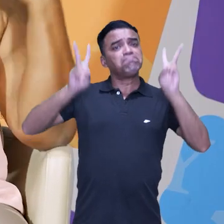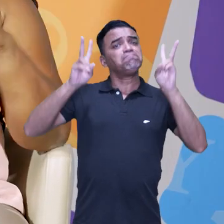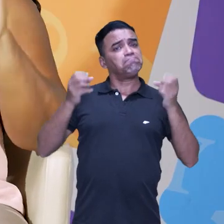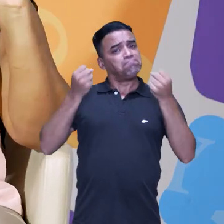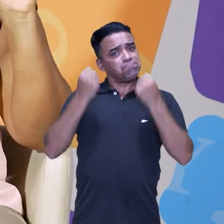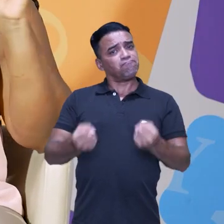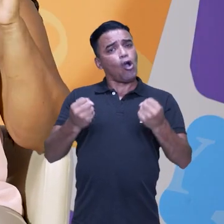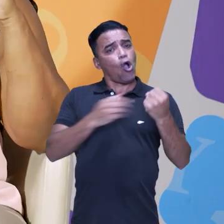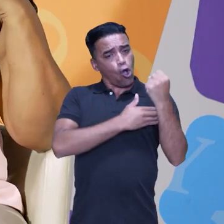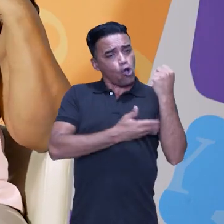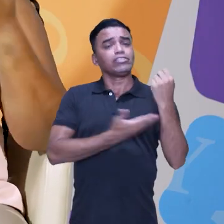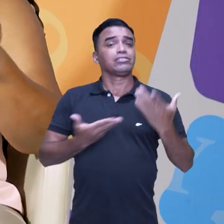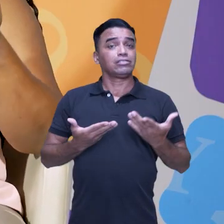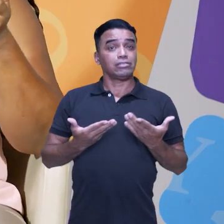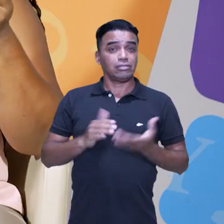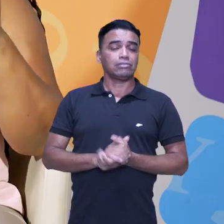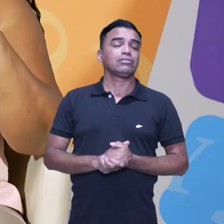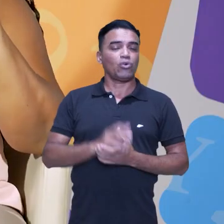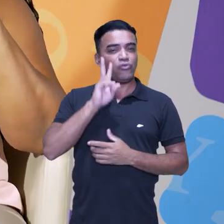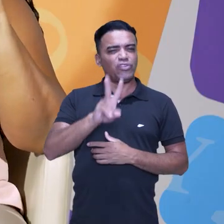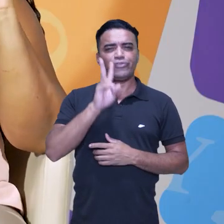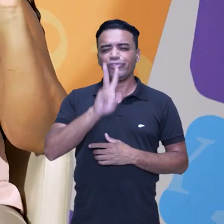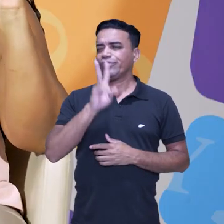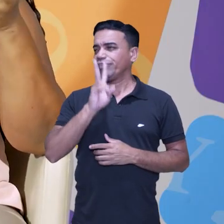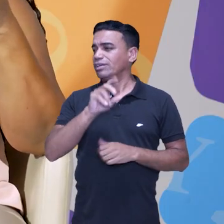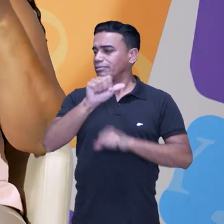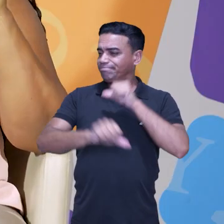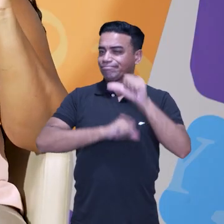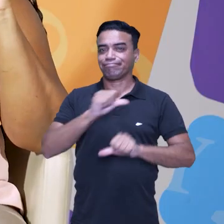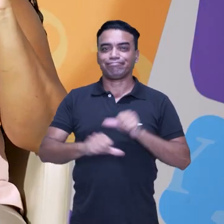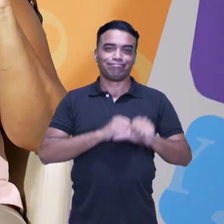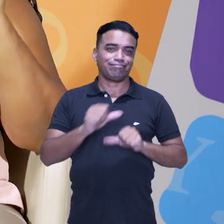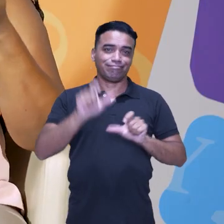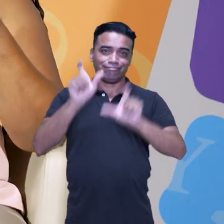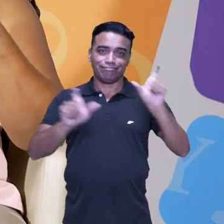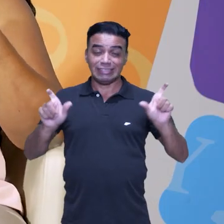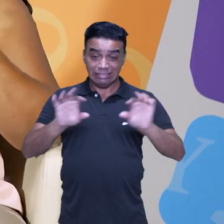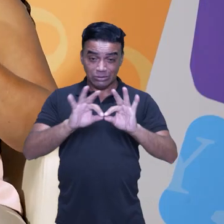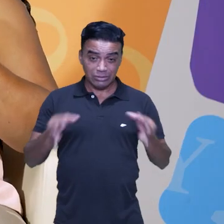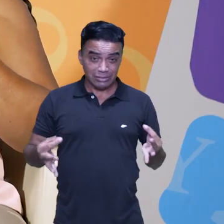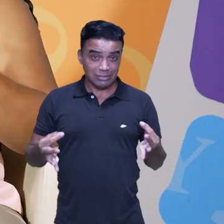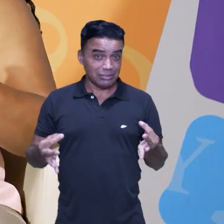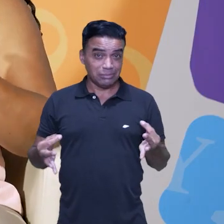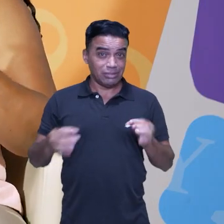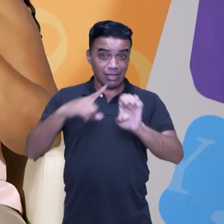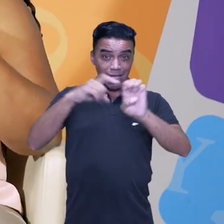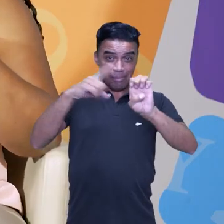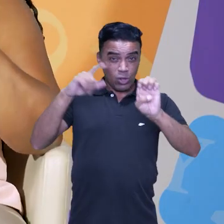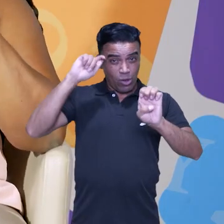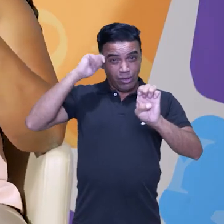e a partir de agora ninguém me segura. Então, eu vi muito isso, né, essa transformação de quem era simplesmente um